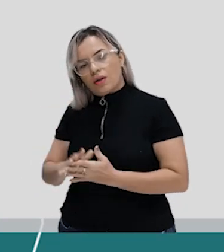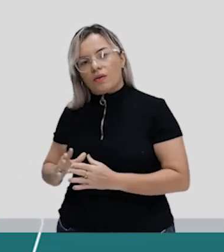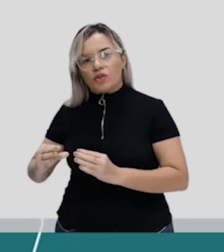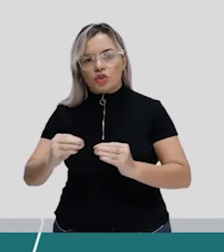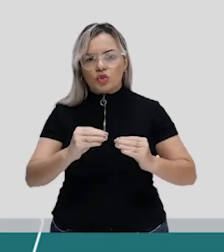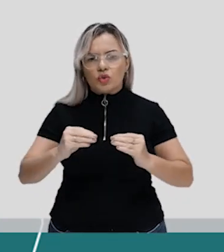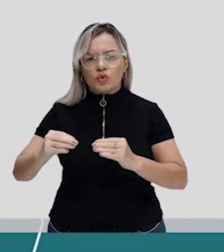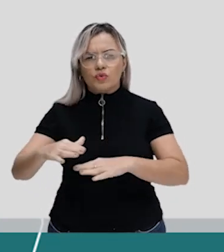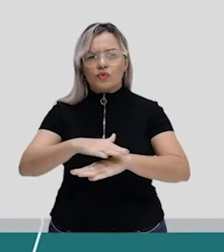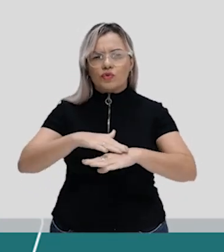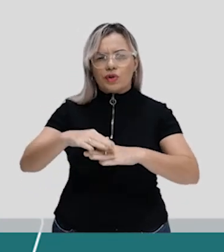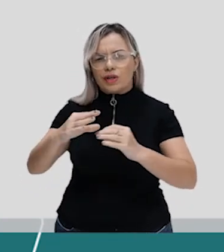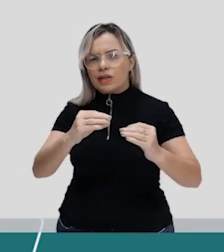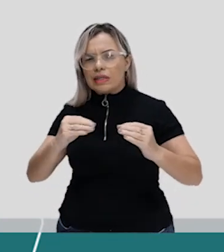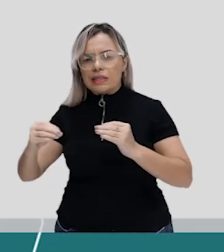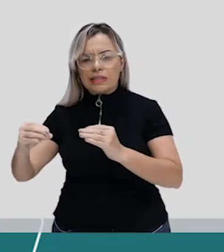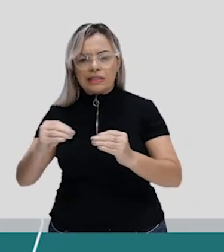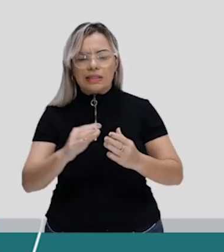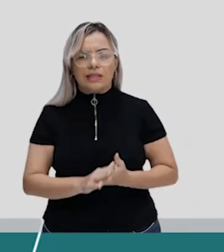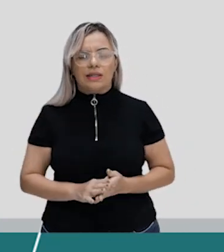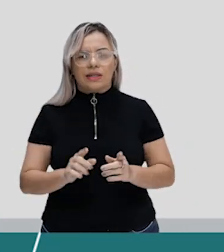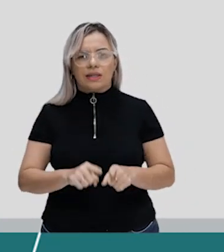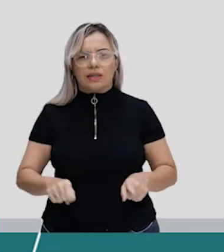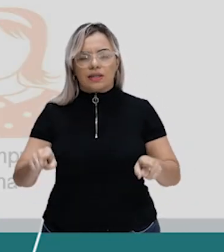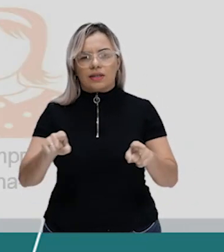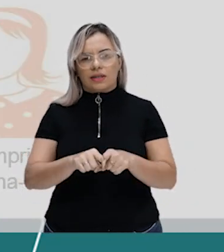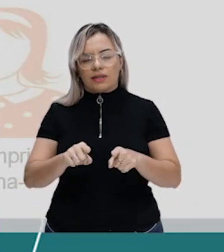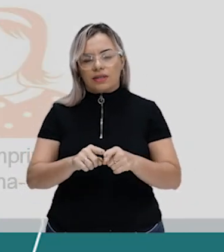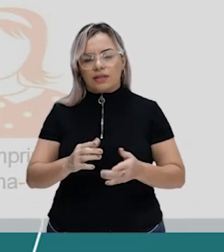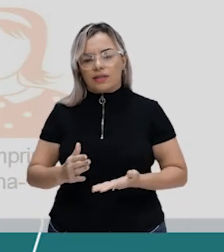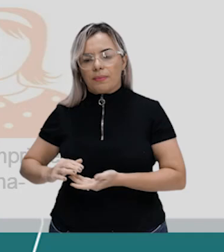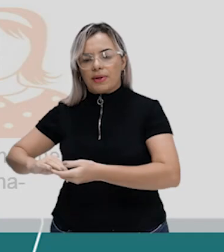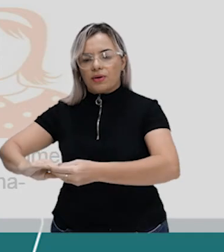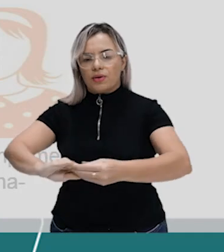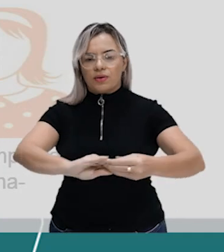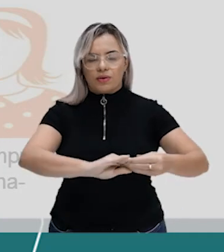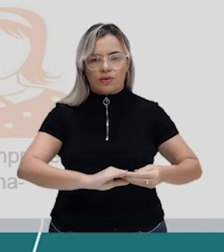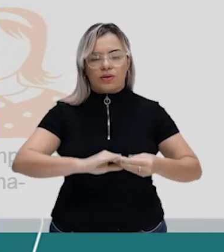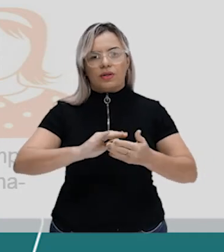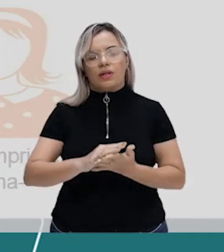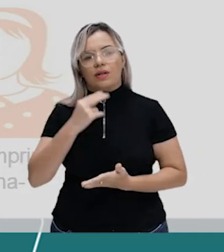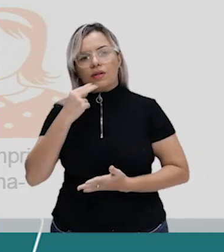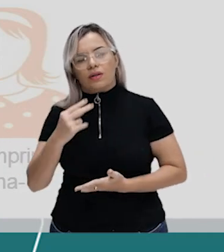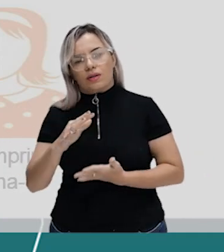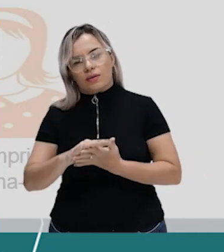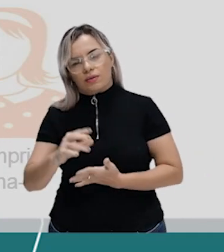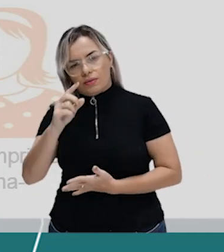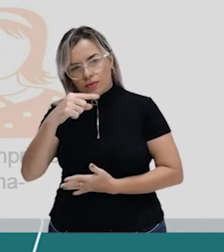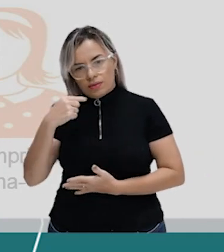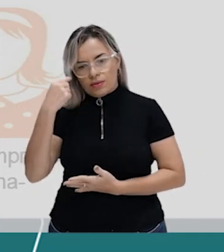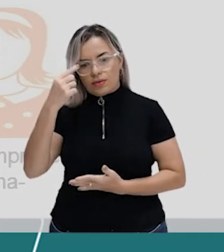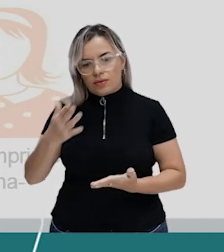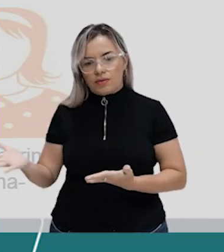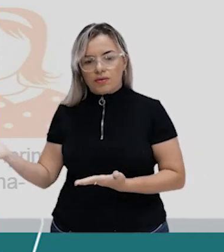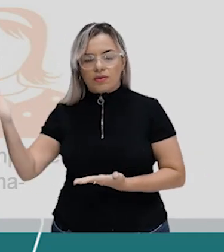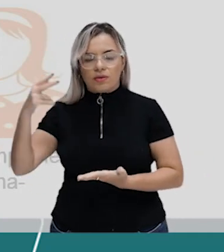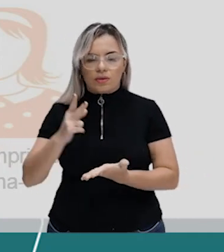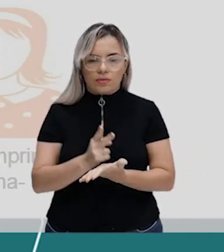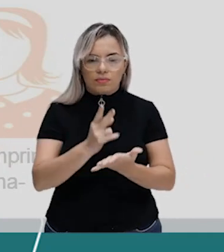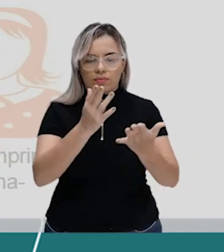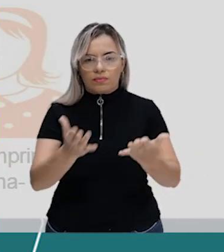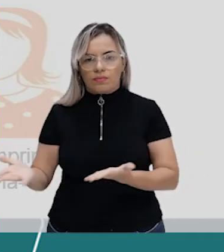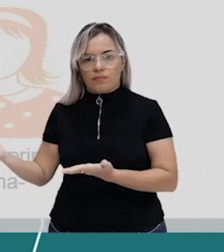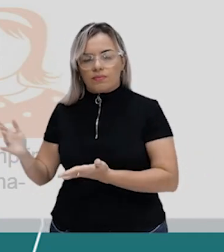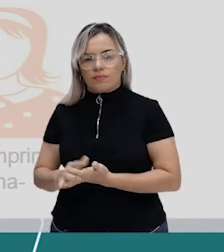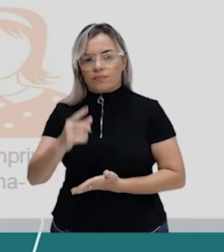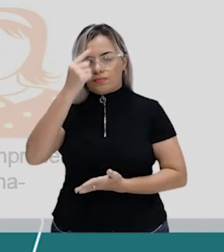alguns cumprimentos em espanhol. Vem comigo para a gente dar continuidade. Bem, vocês já reconhecem